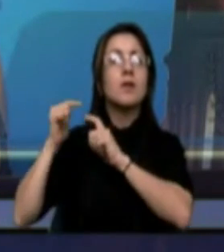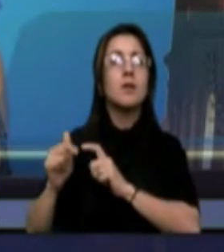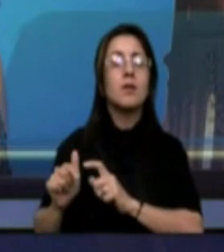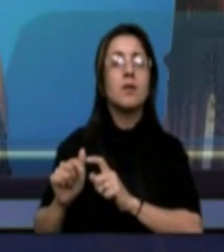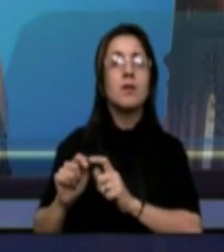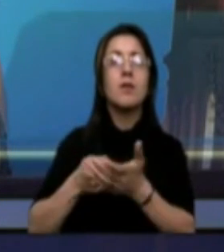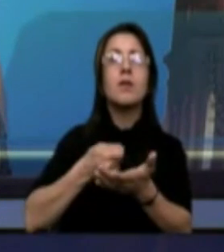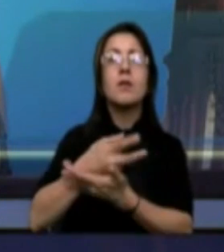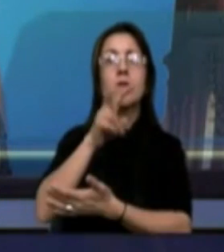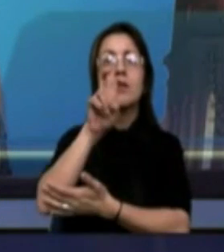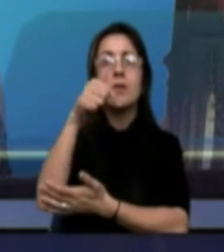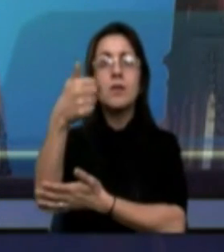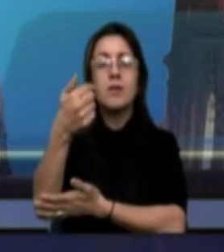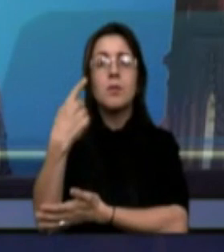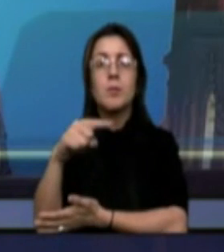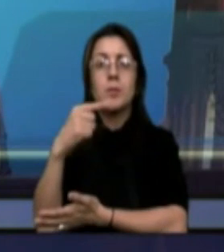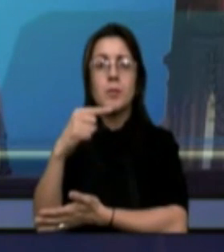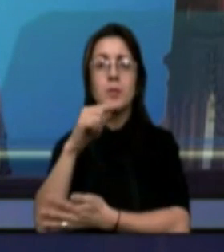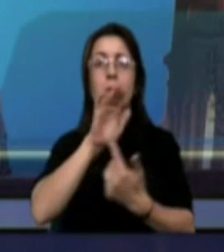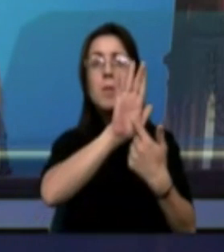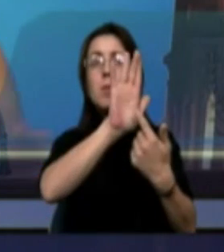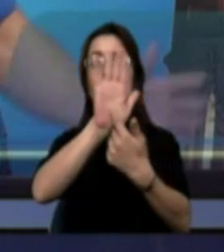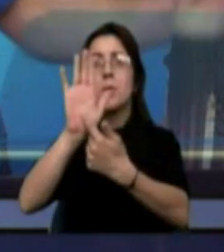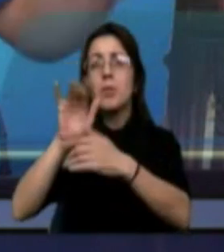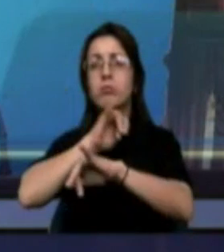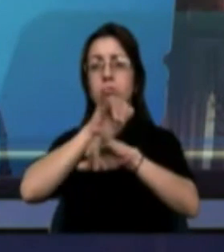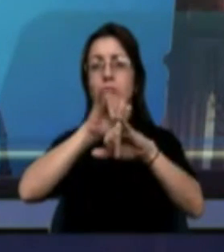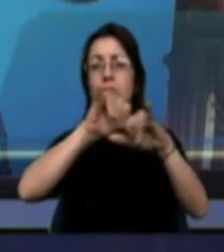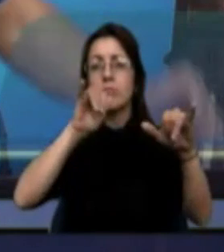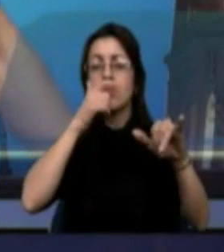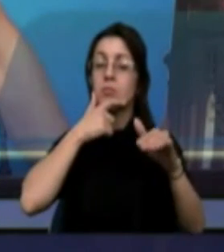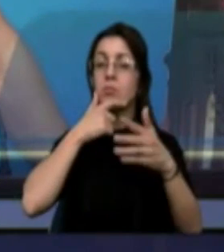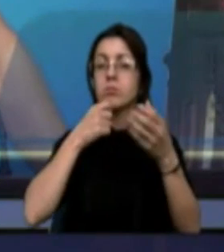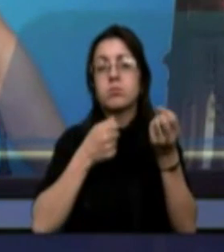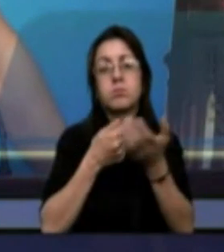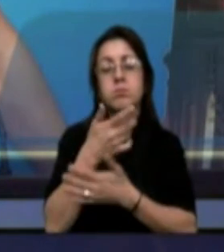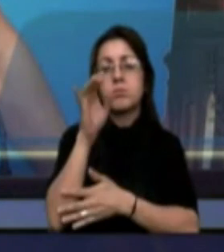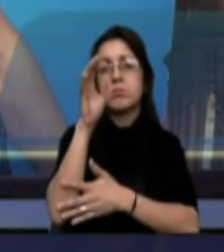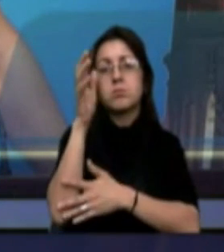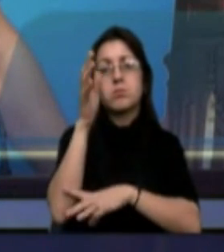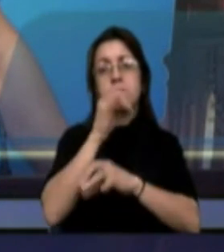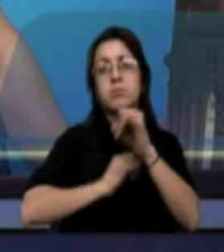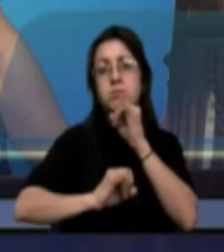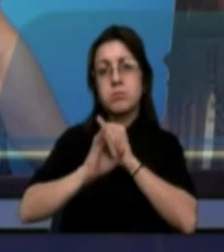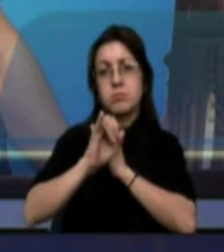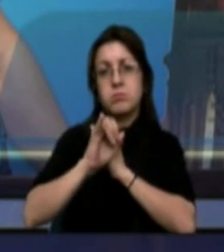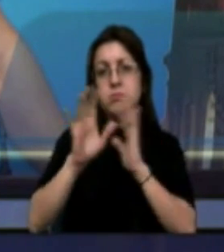cobraram 57 mil reais para a transmissão do Enart. Ele deve ter comprado o servidor da internet do nosso município inteiro com esse